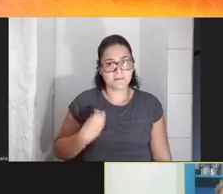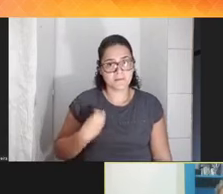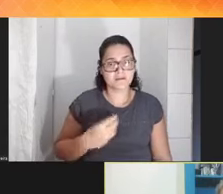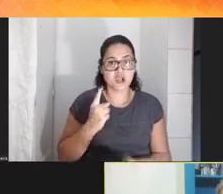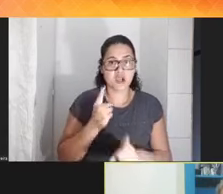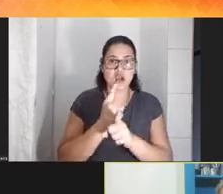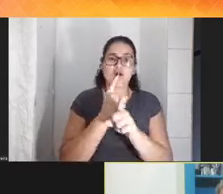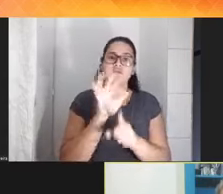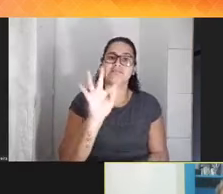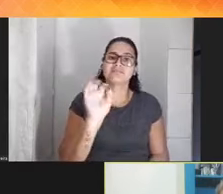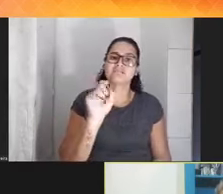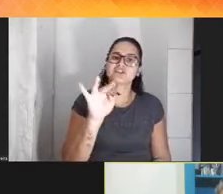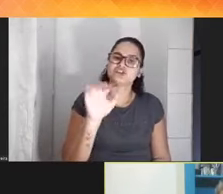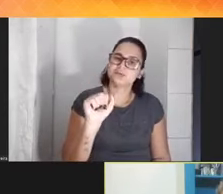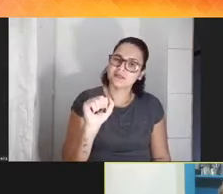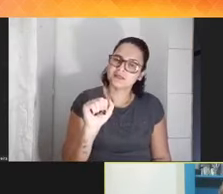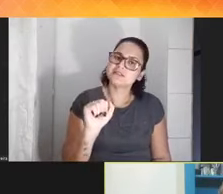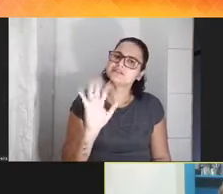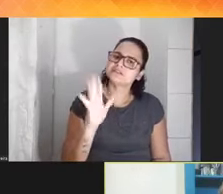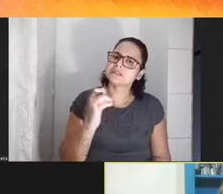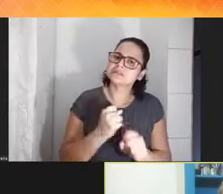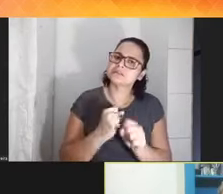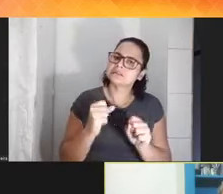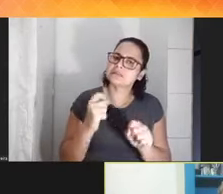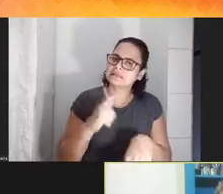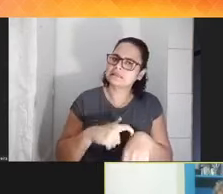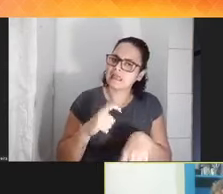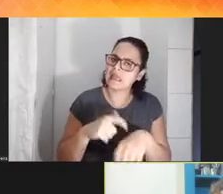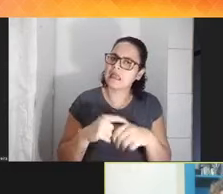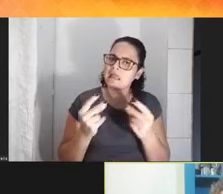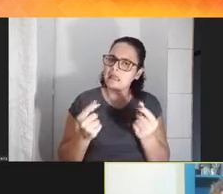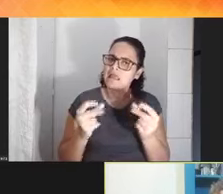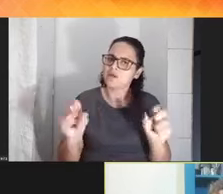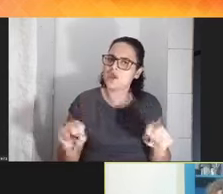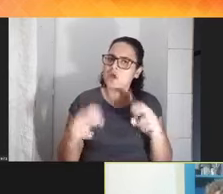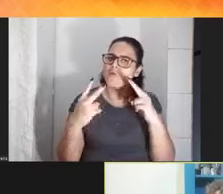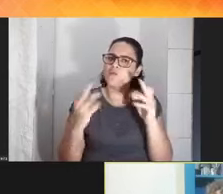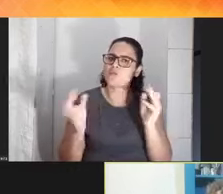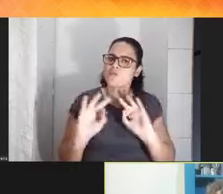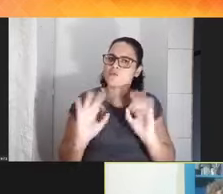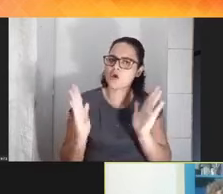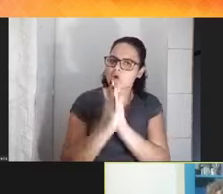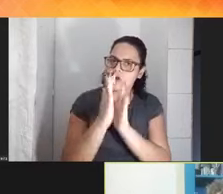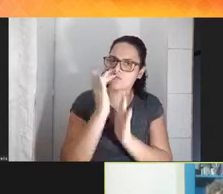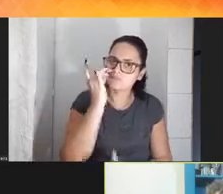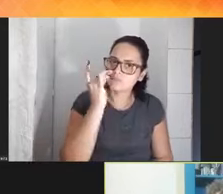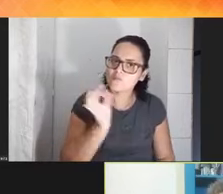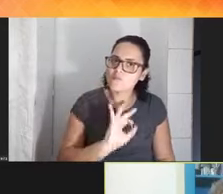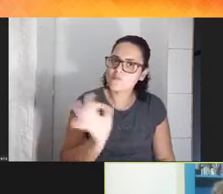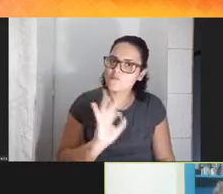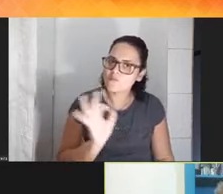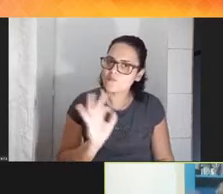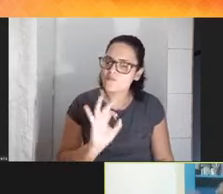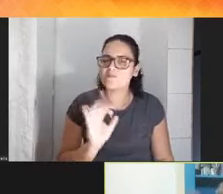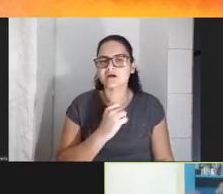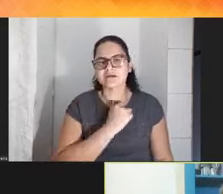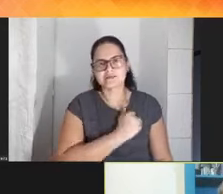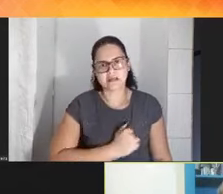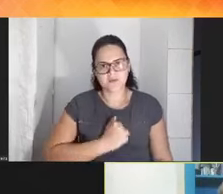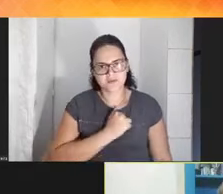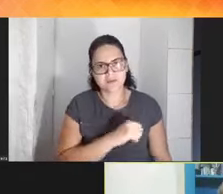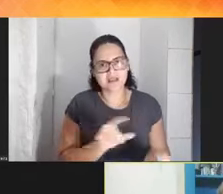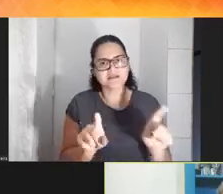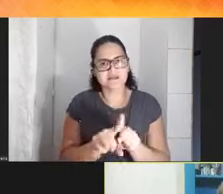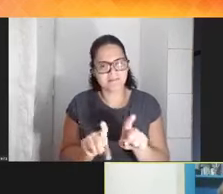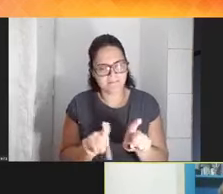companheira Fátima, que faz tempo que a gente não se encontra também pessoalmente. Também estou com muita saudade do Zé, da Fátima,